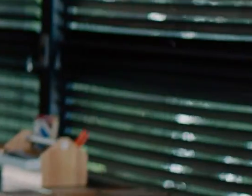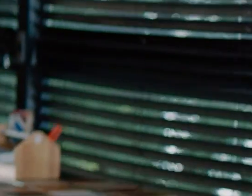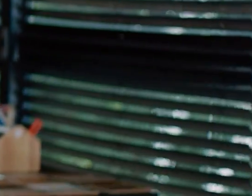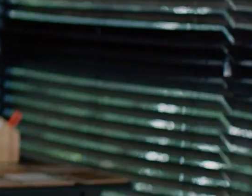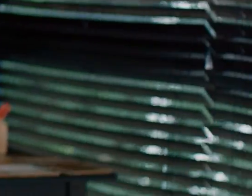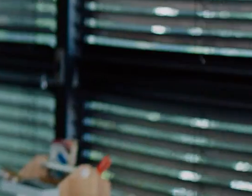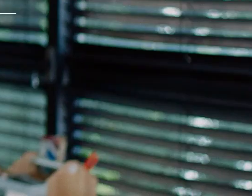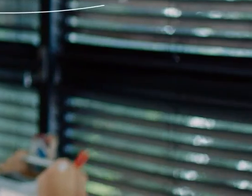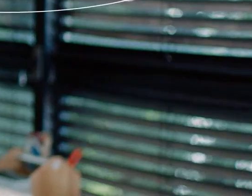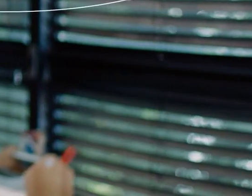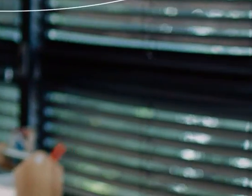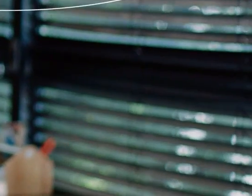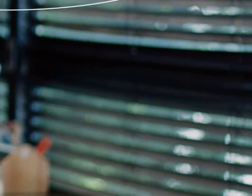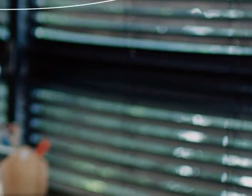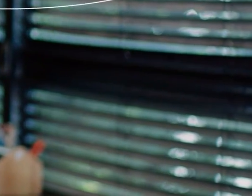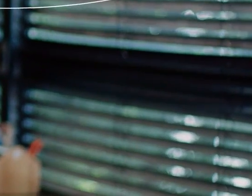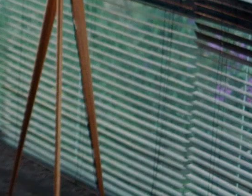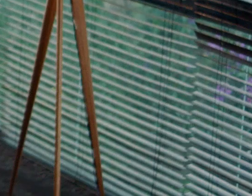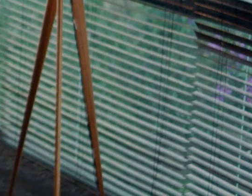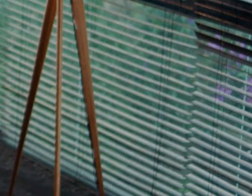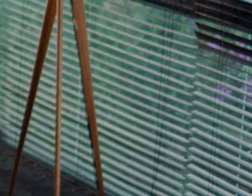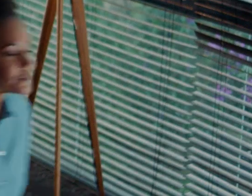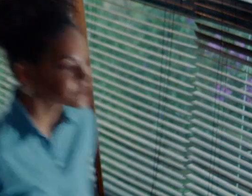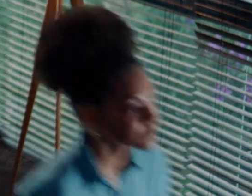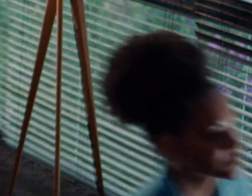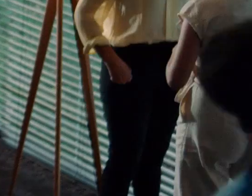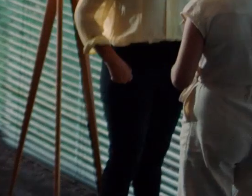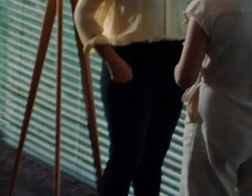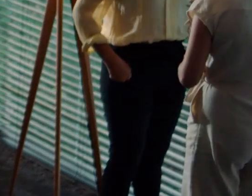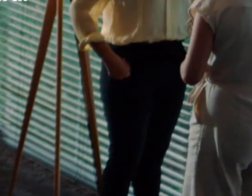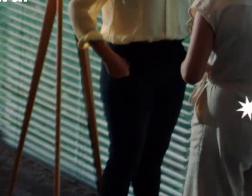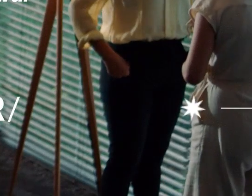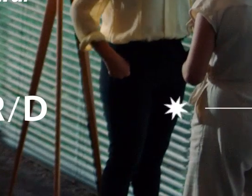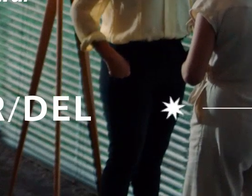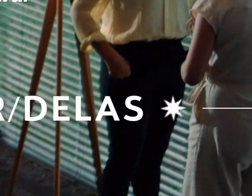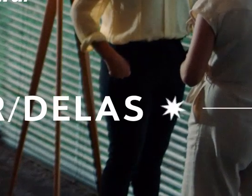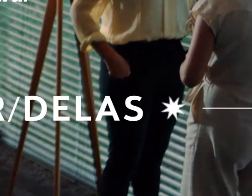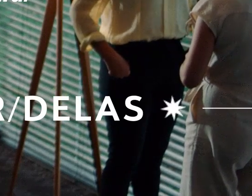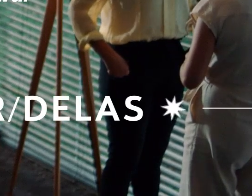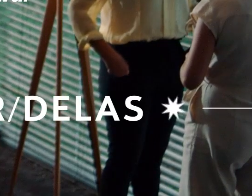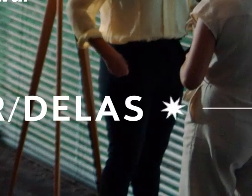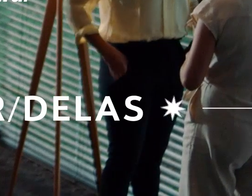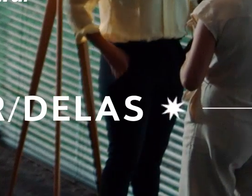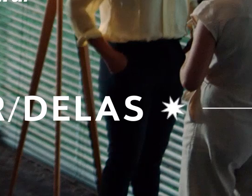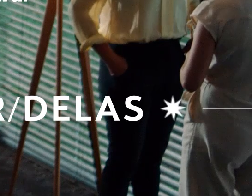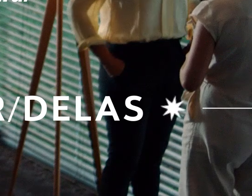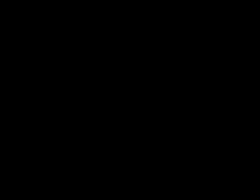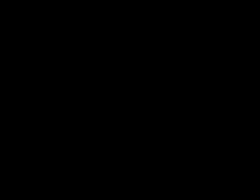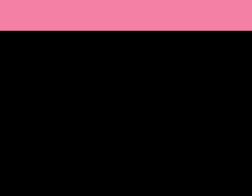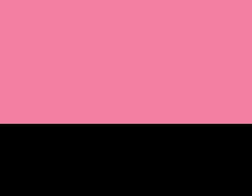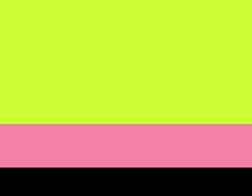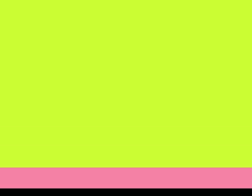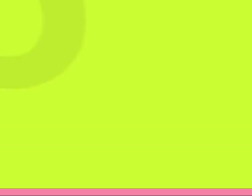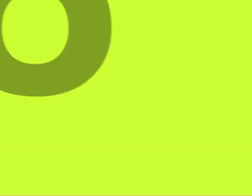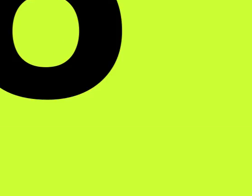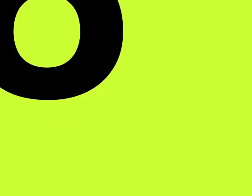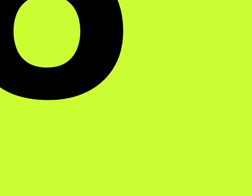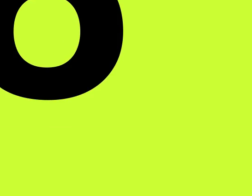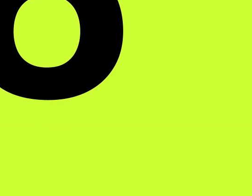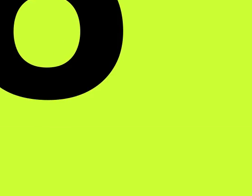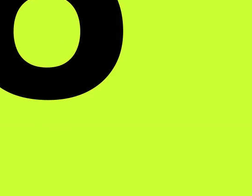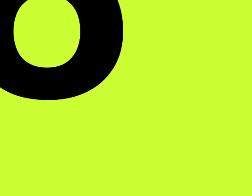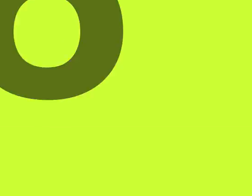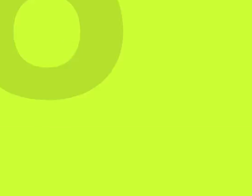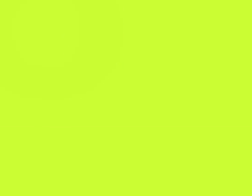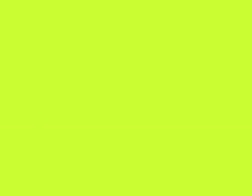sobe, ela puxa as outras pra cima. Sebrae, a força da empreendedora brasileira.